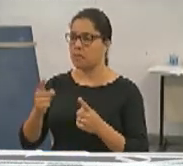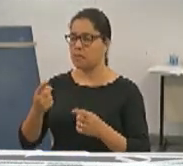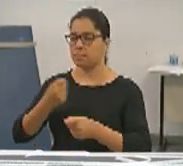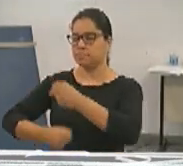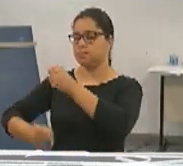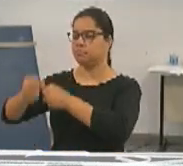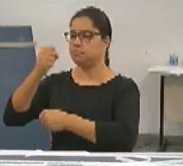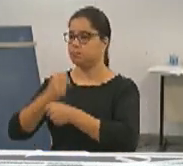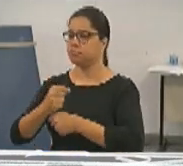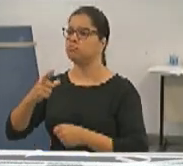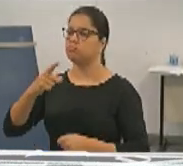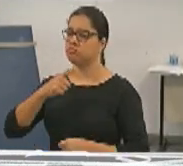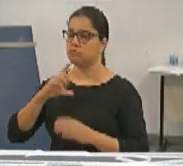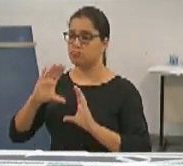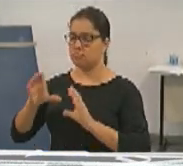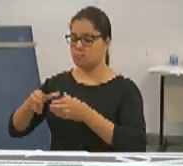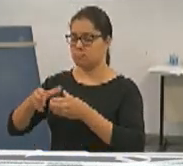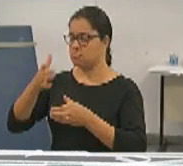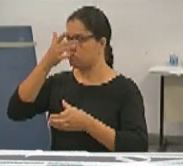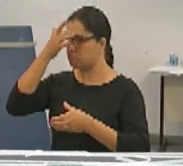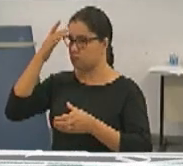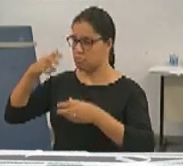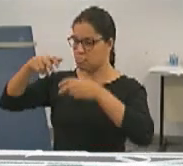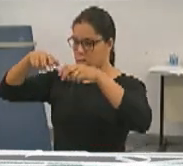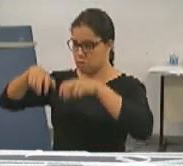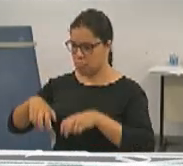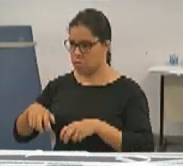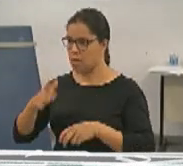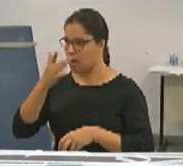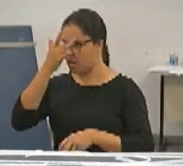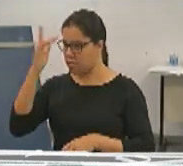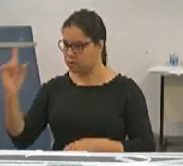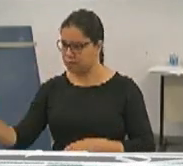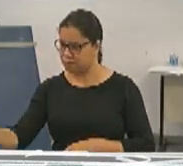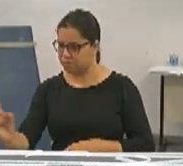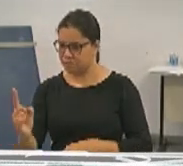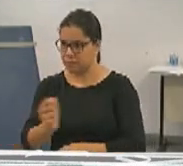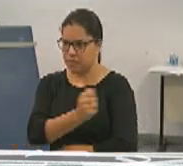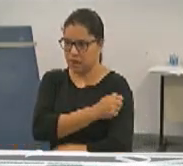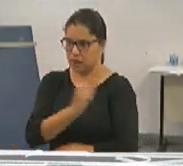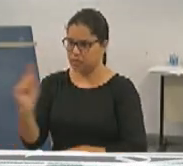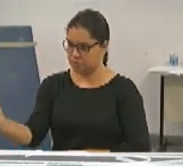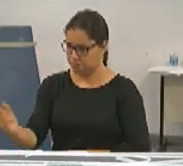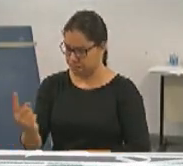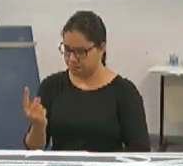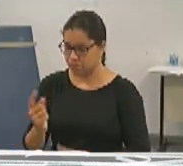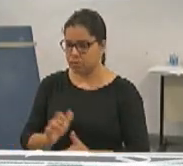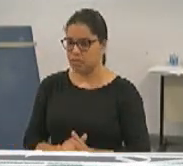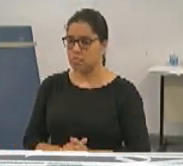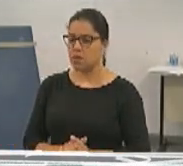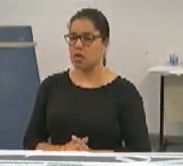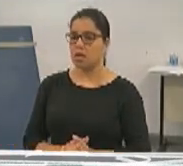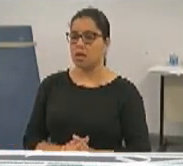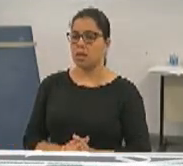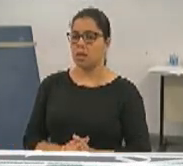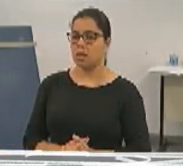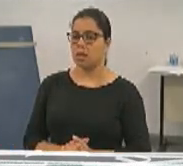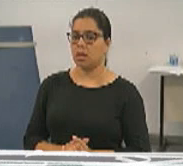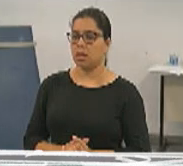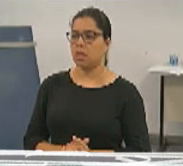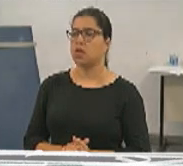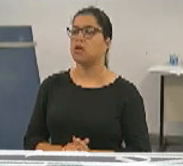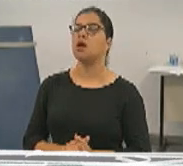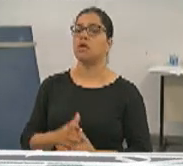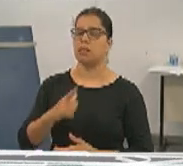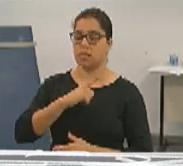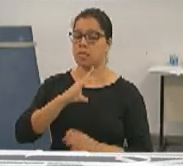e uma pessoa só continuou na faculdade, as outras foram realmente desligadas